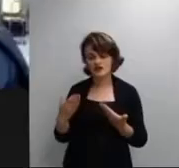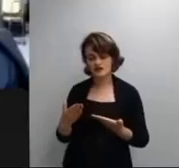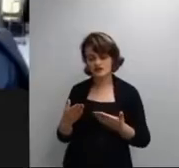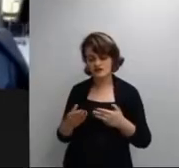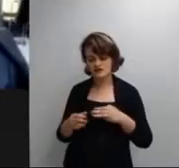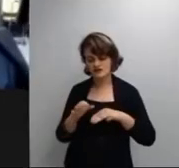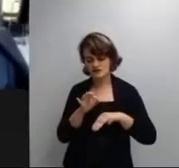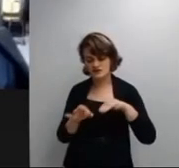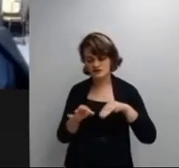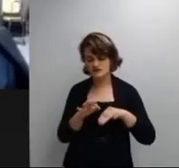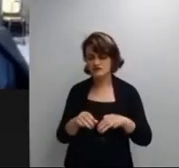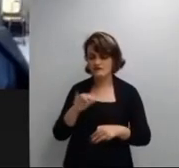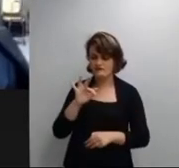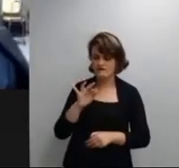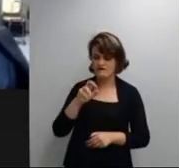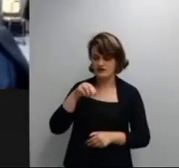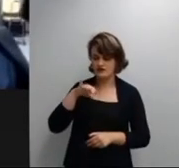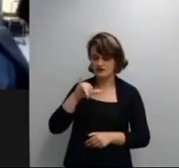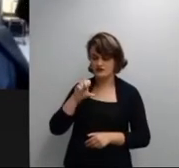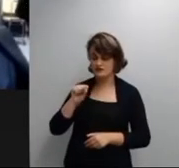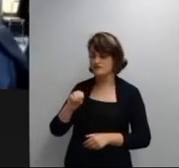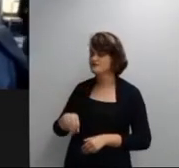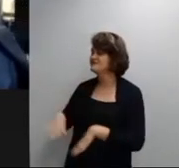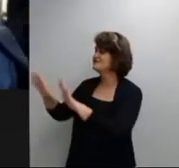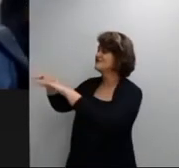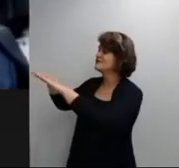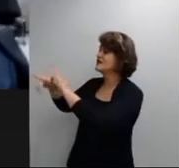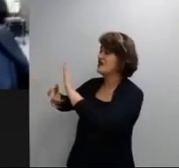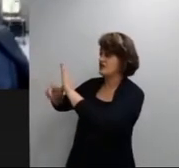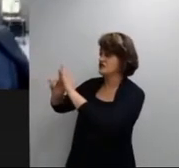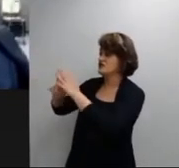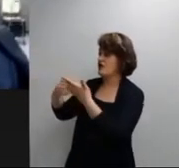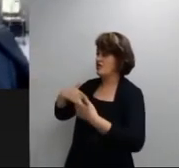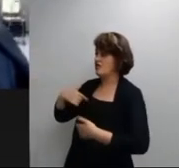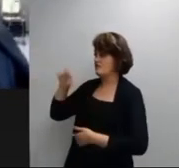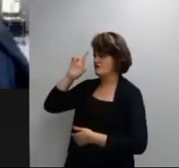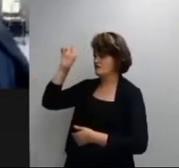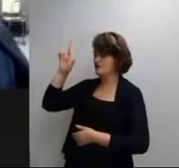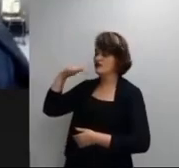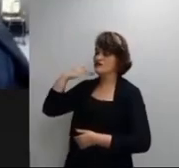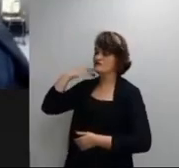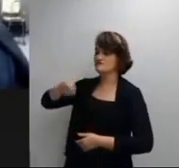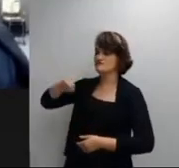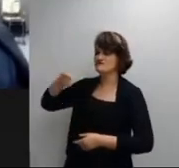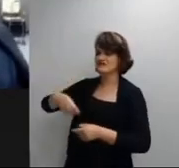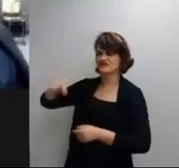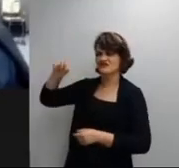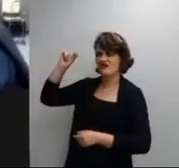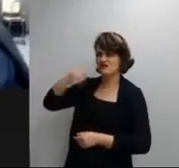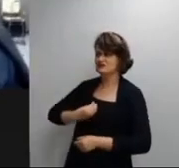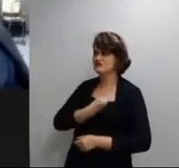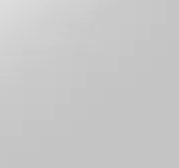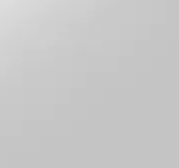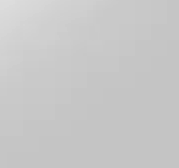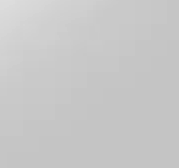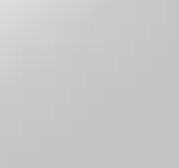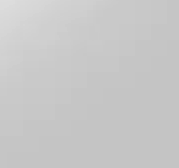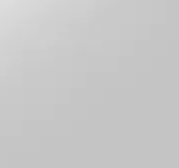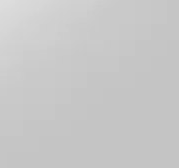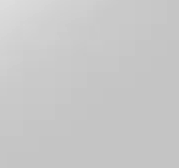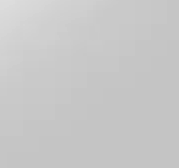análise. Com isso, Wilson Witzel continua afastado do cargo por 180 dias. Cabe recurso ao Supremo Tribunal Federal.